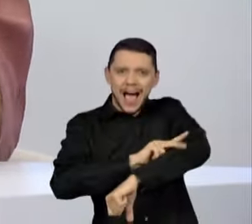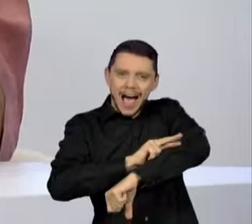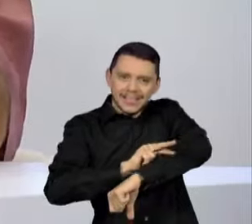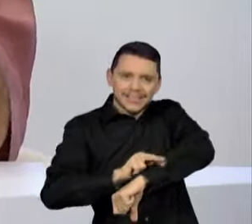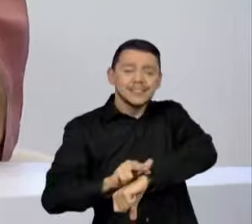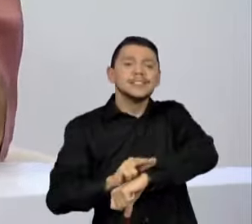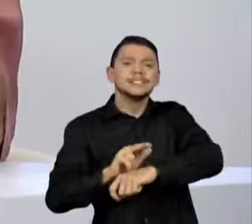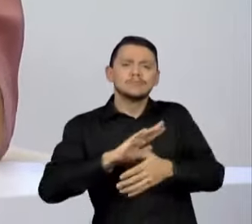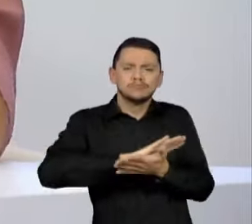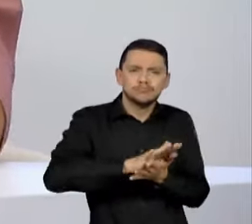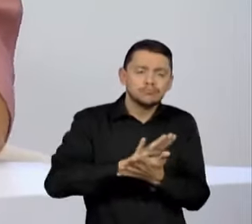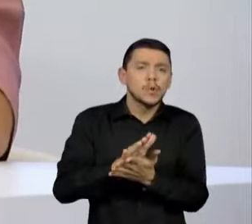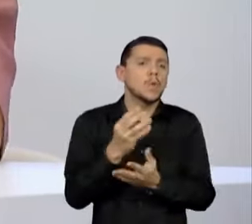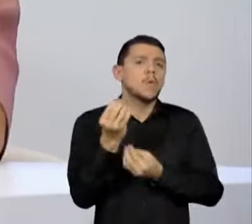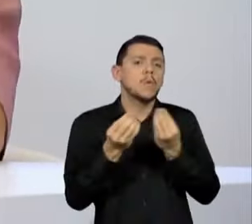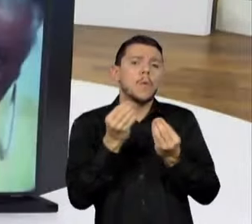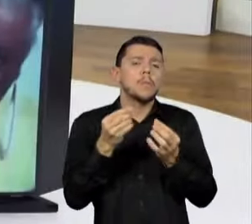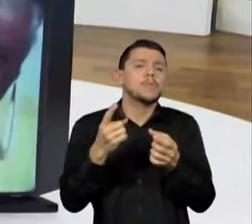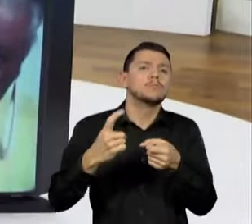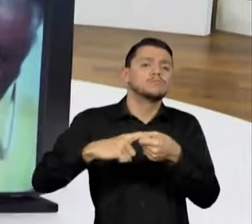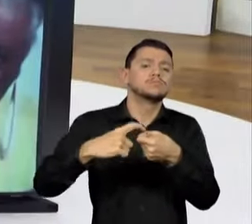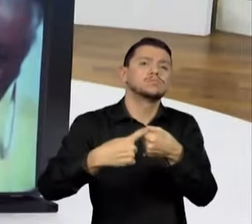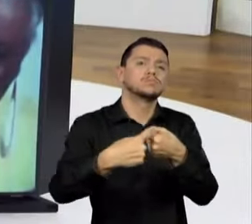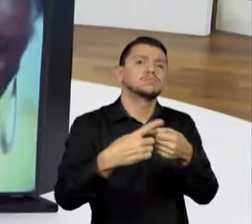discute tanto reconhecimento de privilégios?